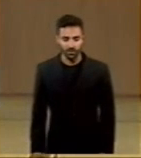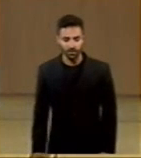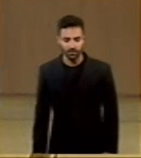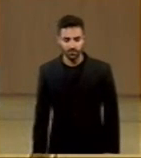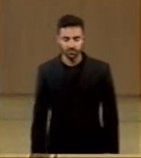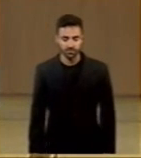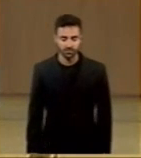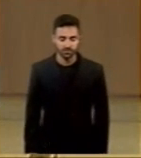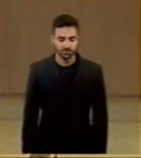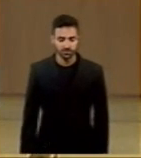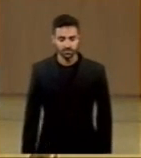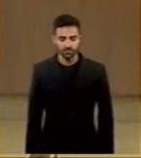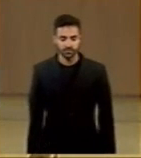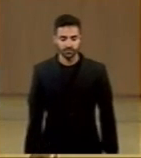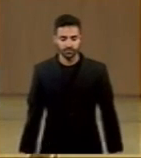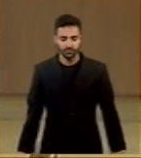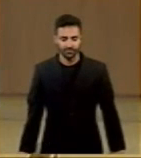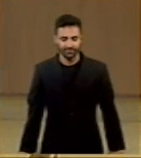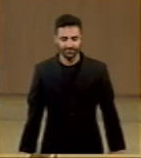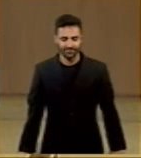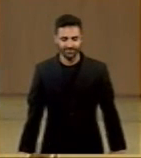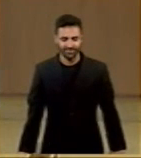Sabe que ia ser...